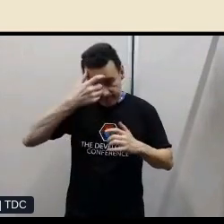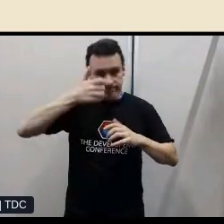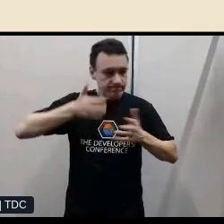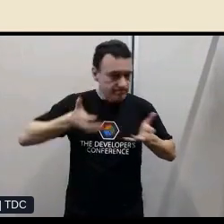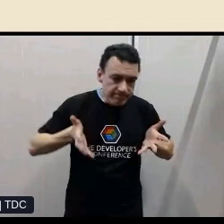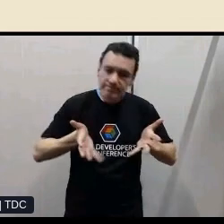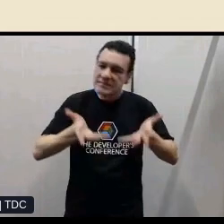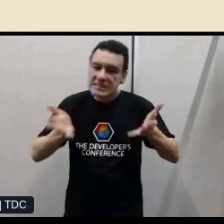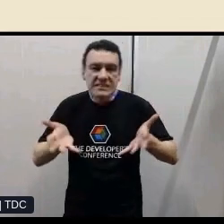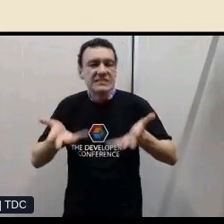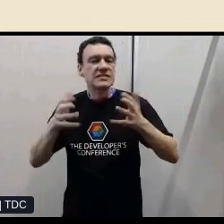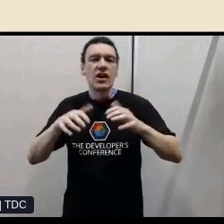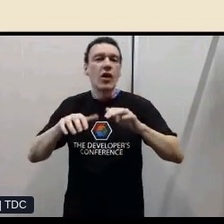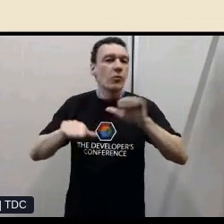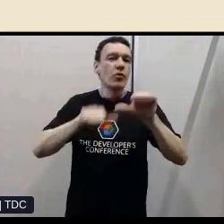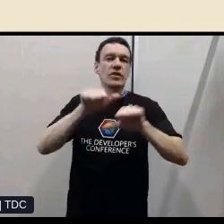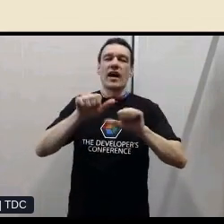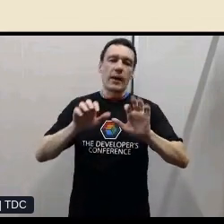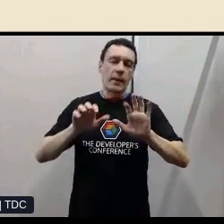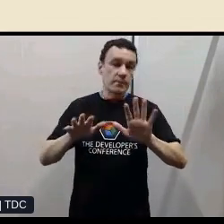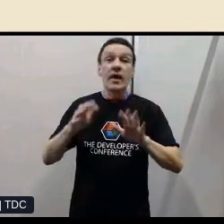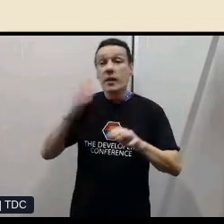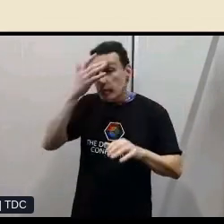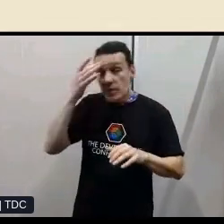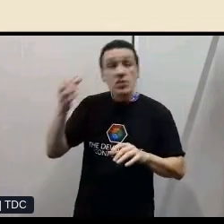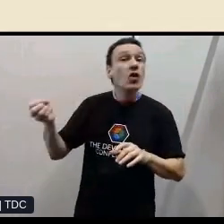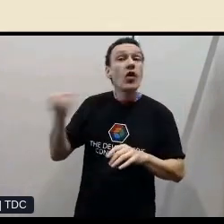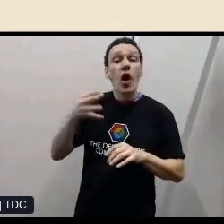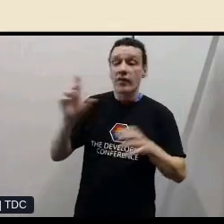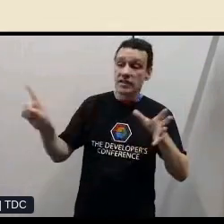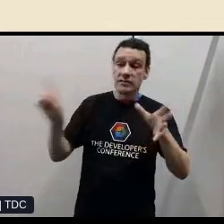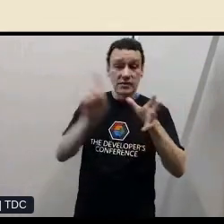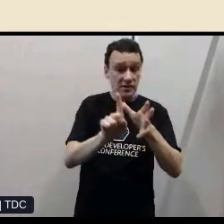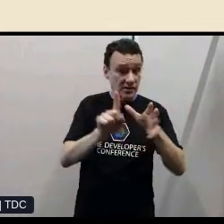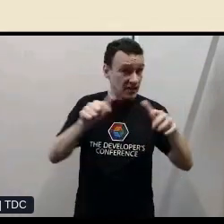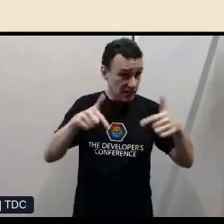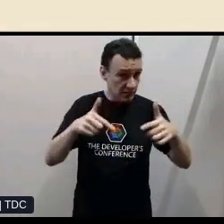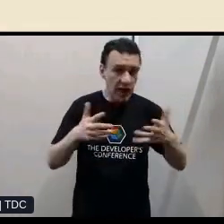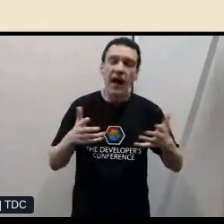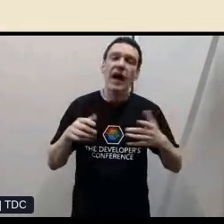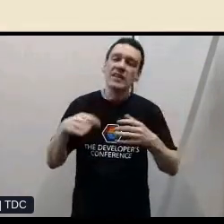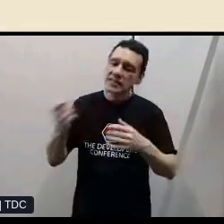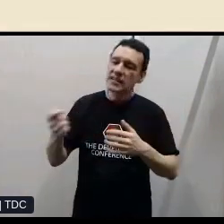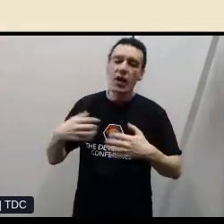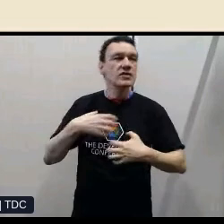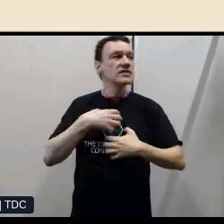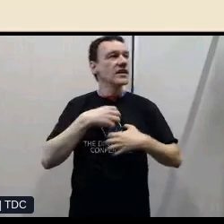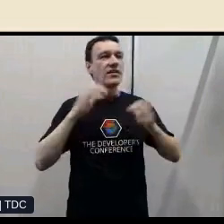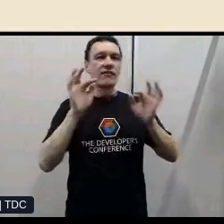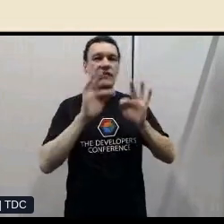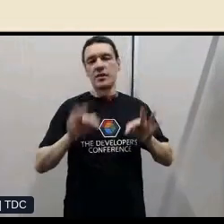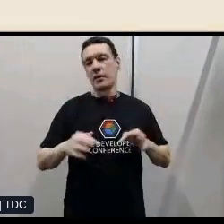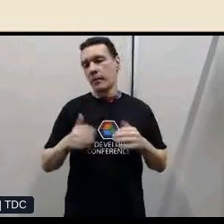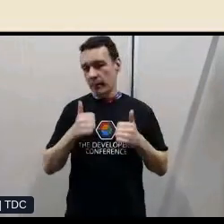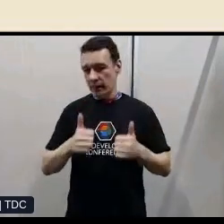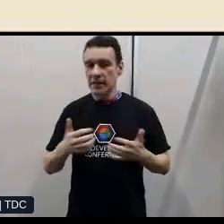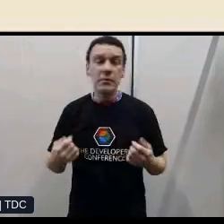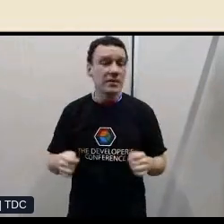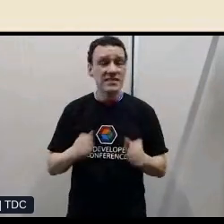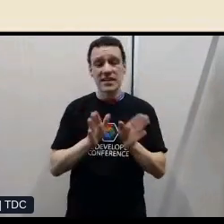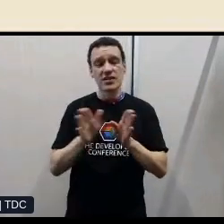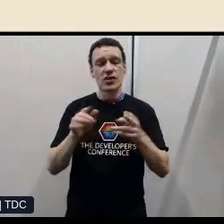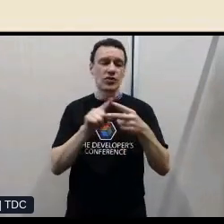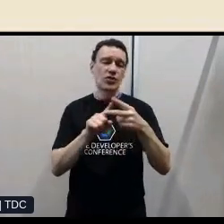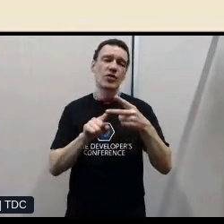pessoas novas que estão chegando se sintam também acolhidas. Então, é um trabalho conjunto, a gente precisa ter os dois lados trabalhando junto, não